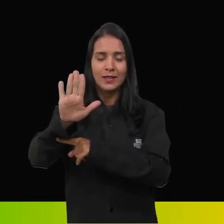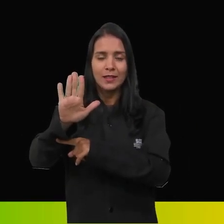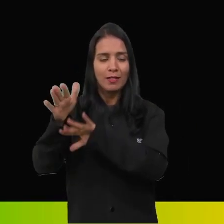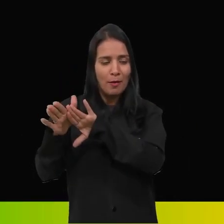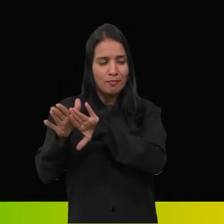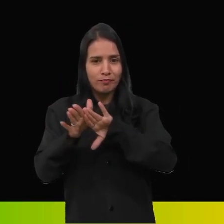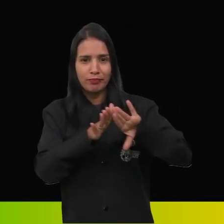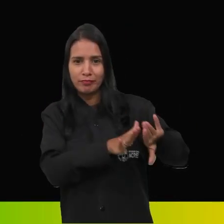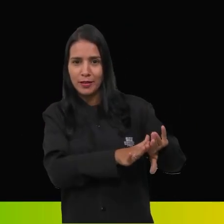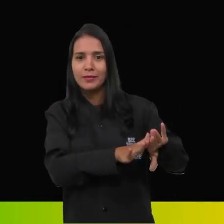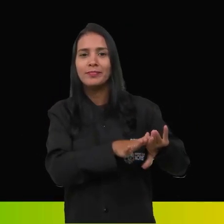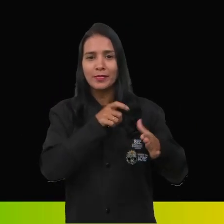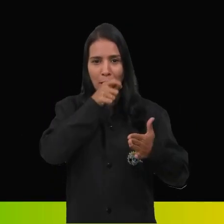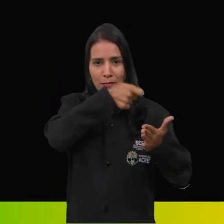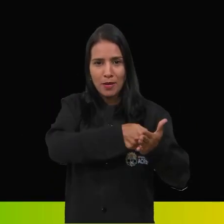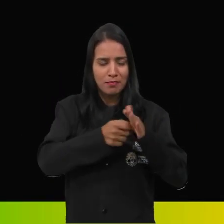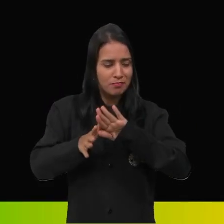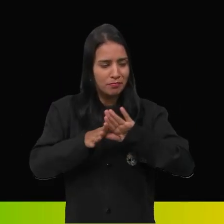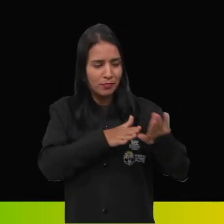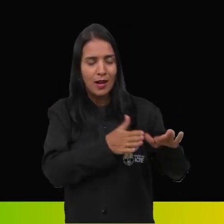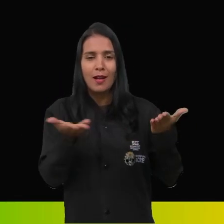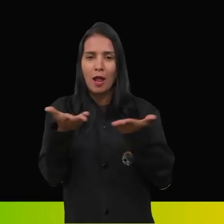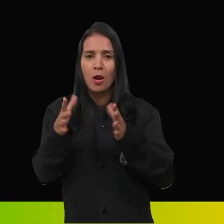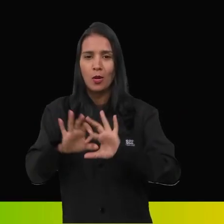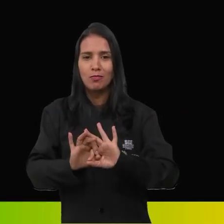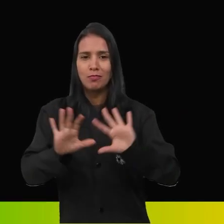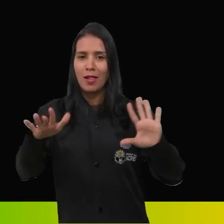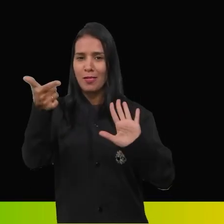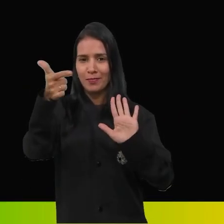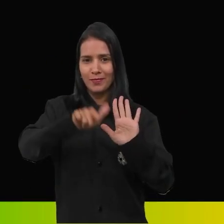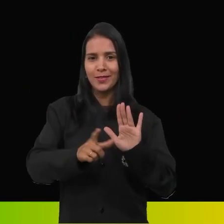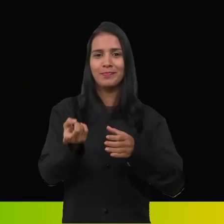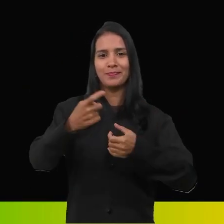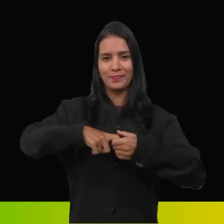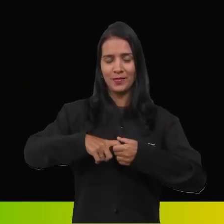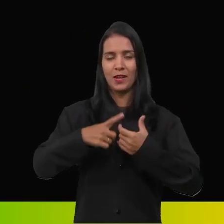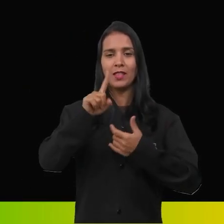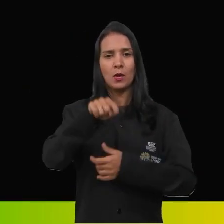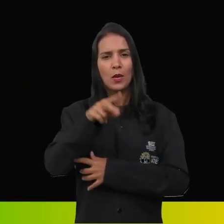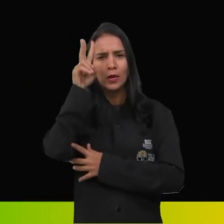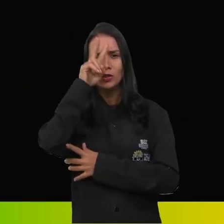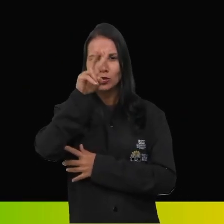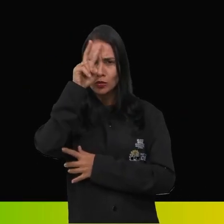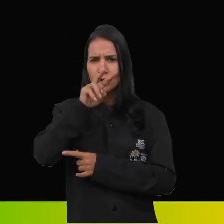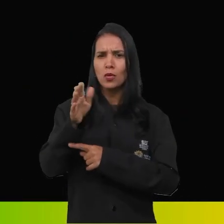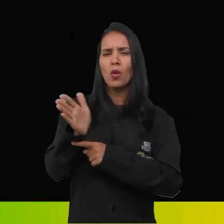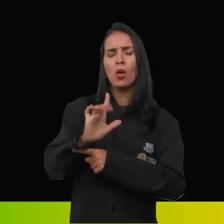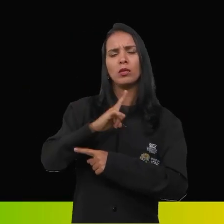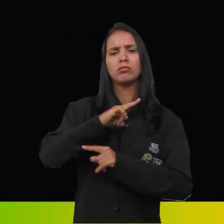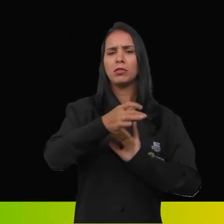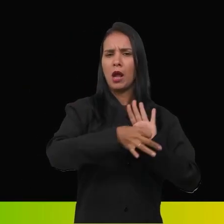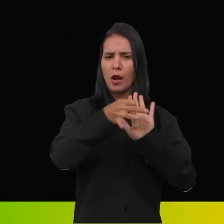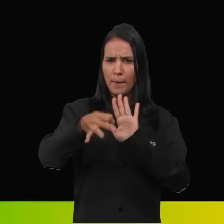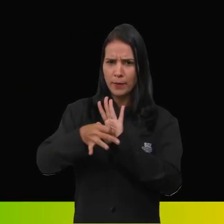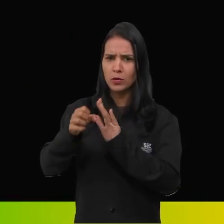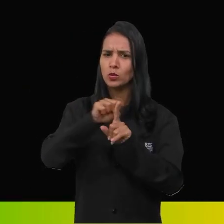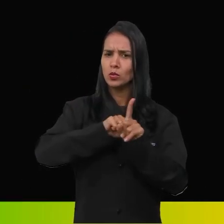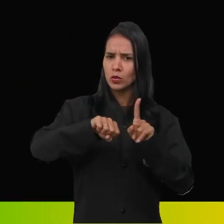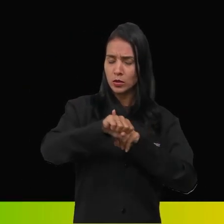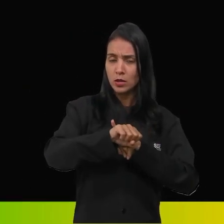história de Carlota, da princesa, né? Carlota Joaquina. É um filme histórico, ele é satírico. Ele foi